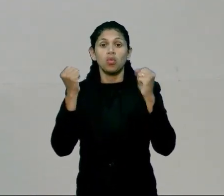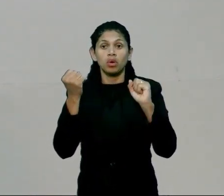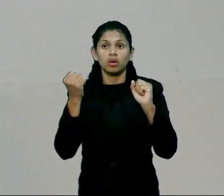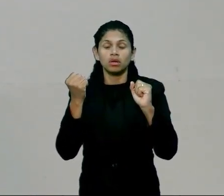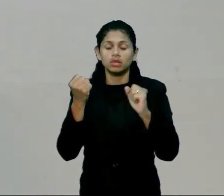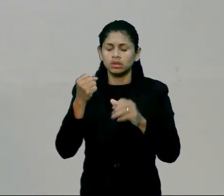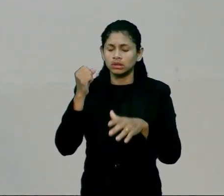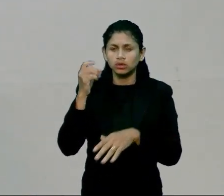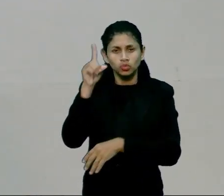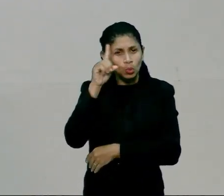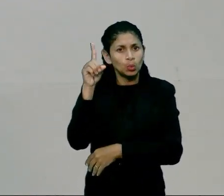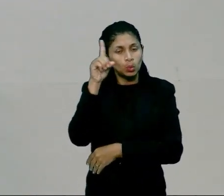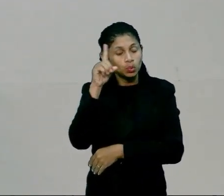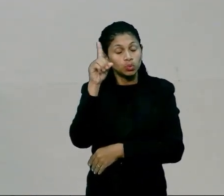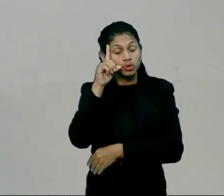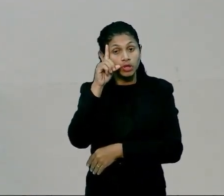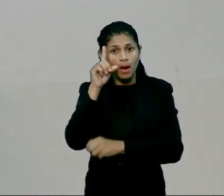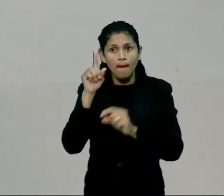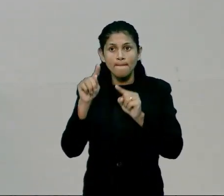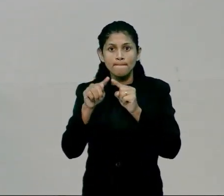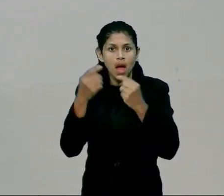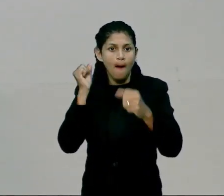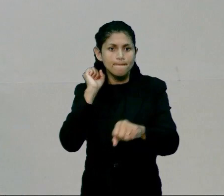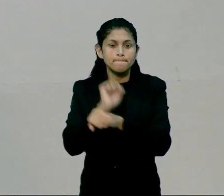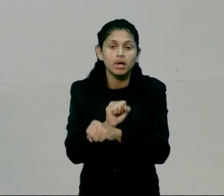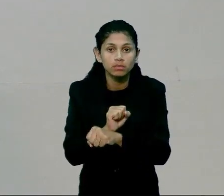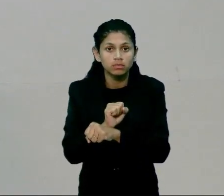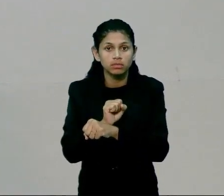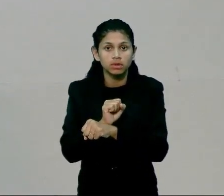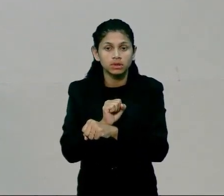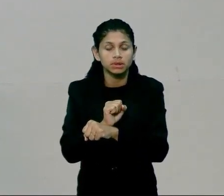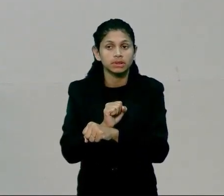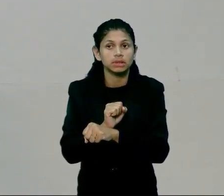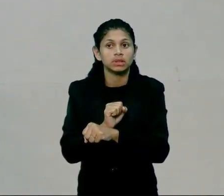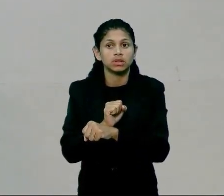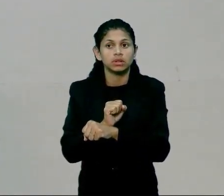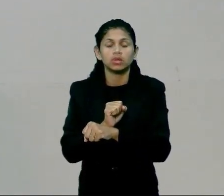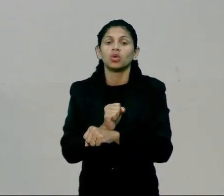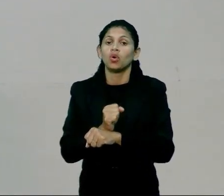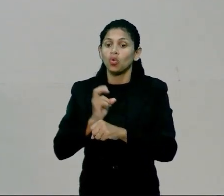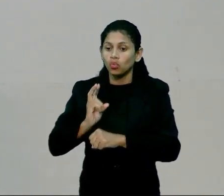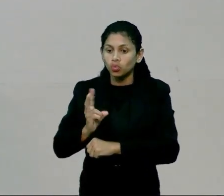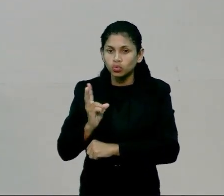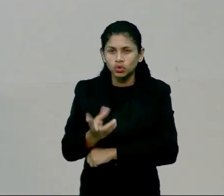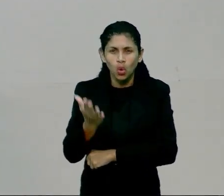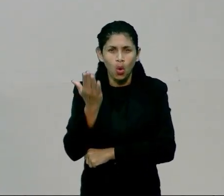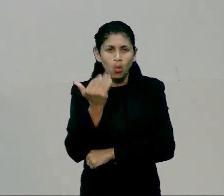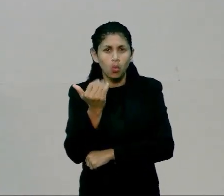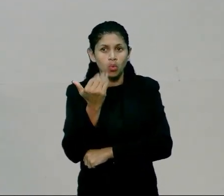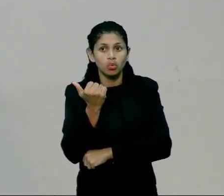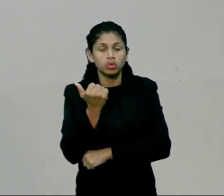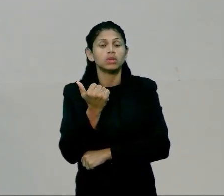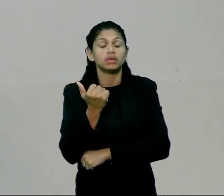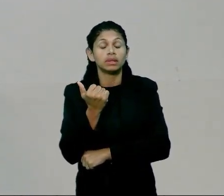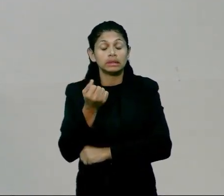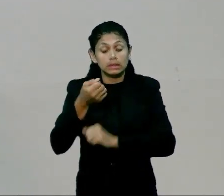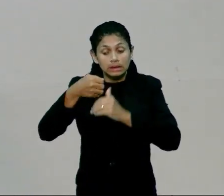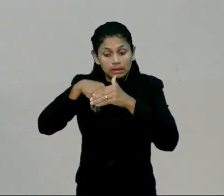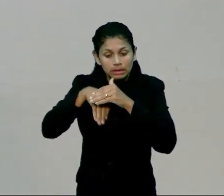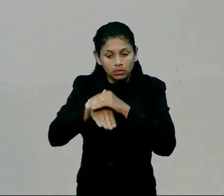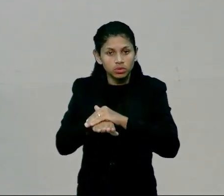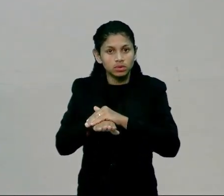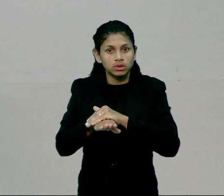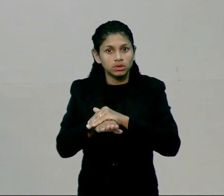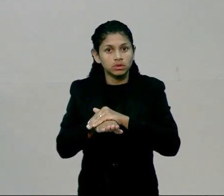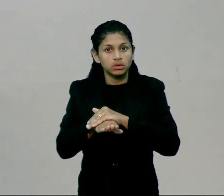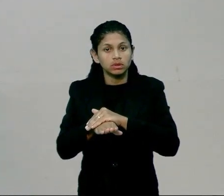Se eu vou fazer musculação, o meu resultado, o meu ganho vai ser muscular, não vai ser de emagrecimento propriamente dito.